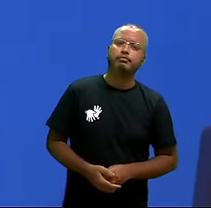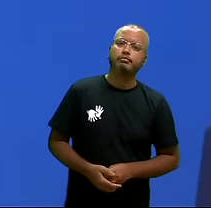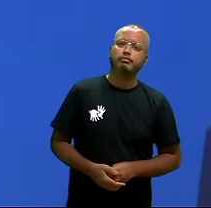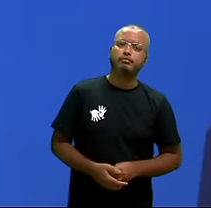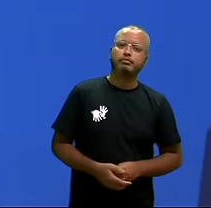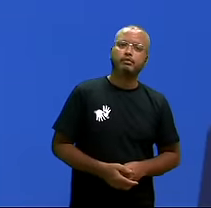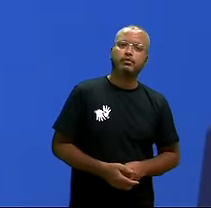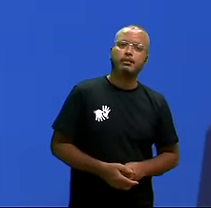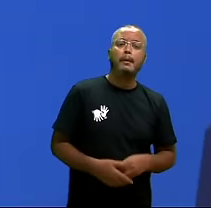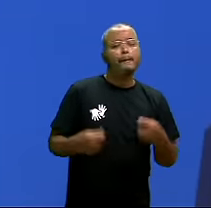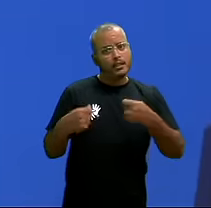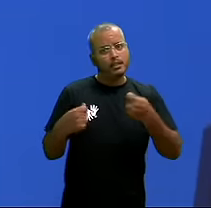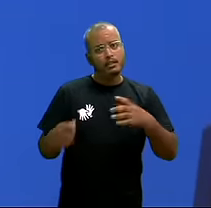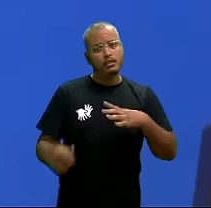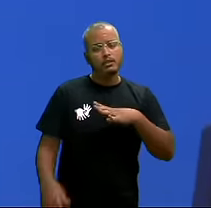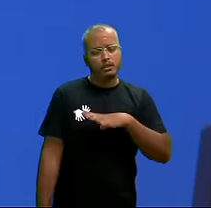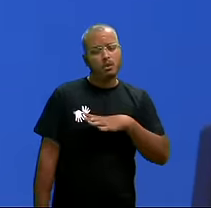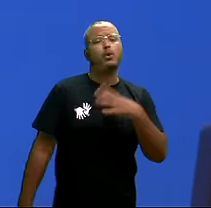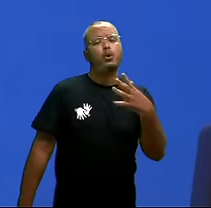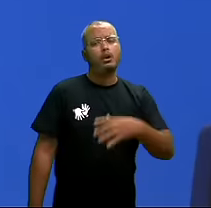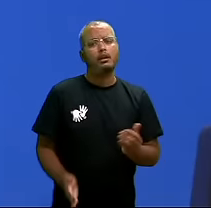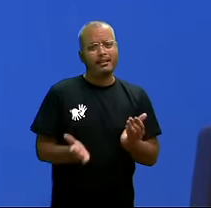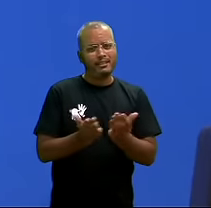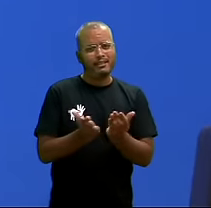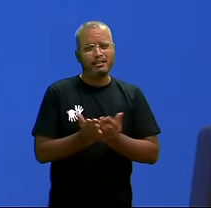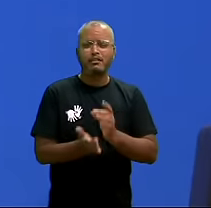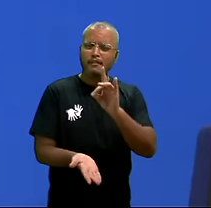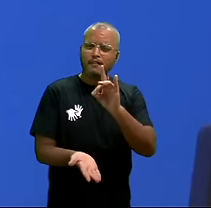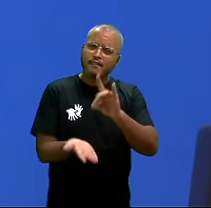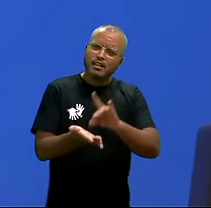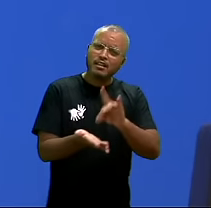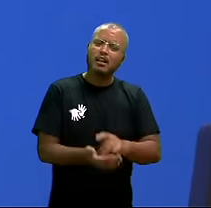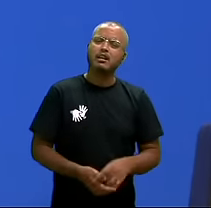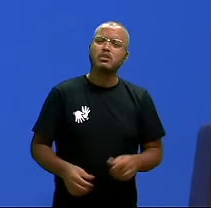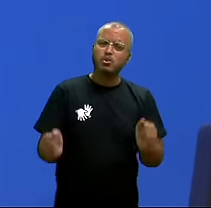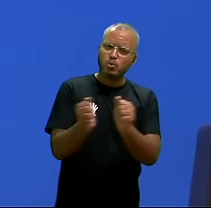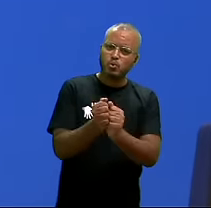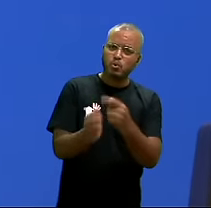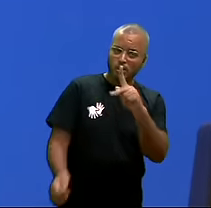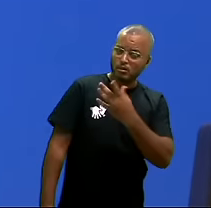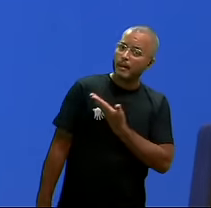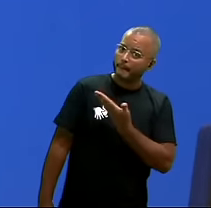Você vai ter que precisar de coragem para ser crente de verdade no meio dos teus amigos.